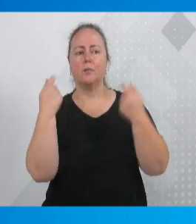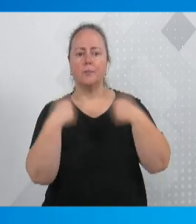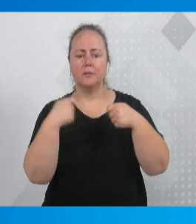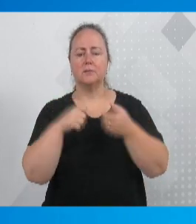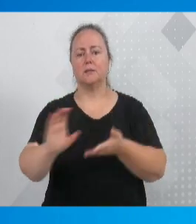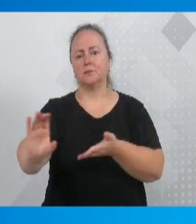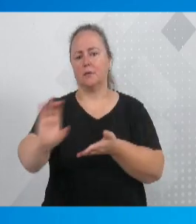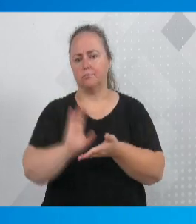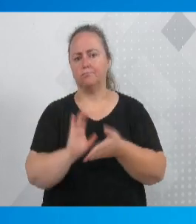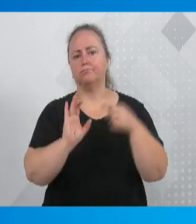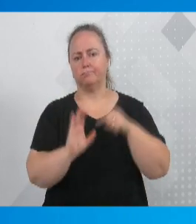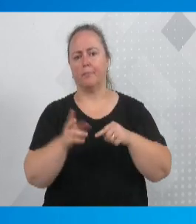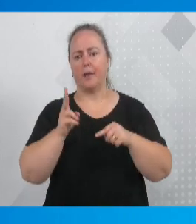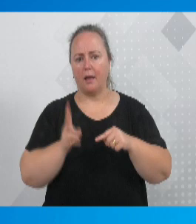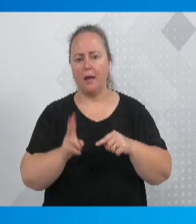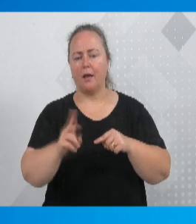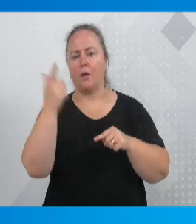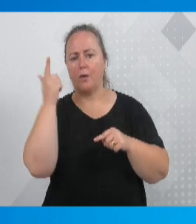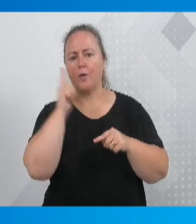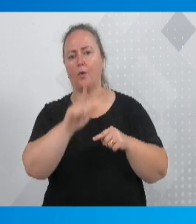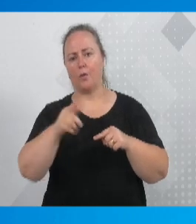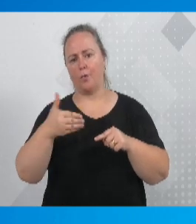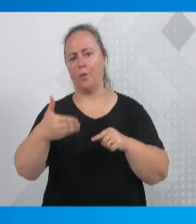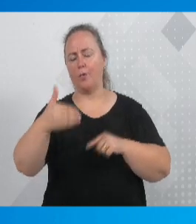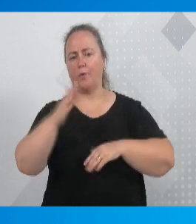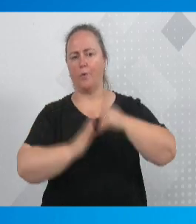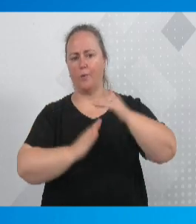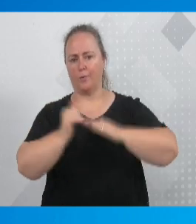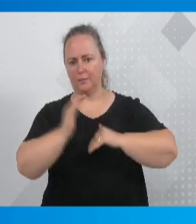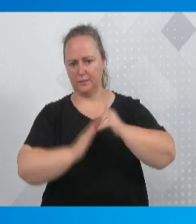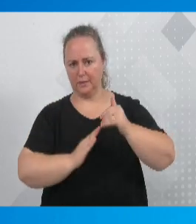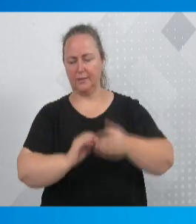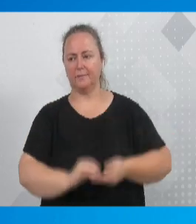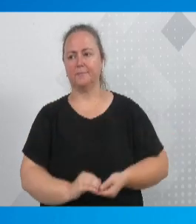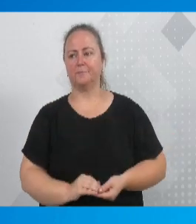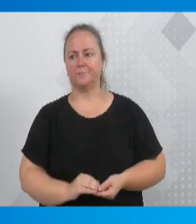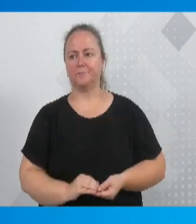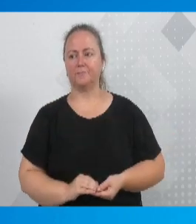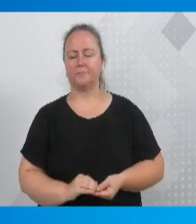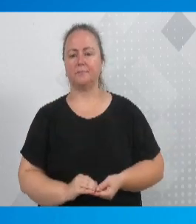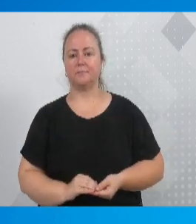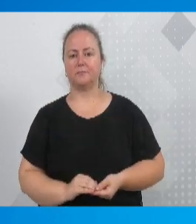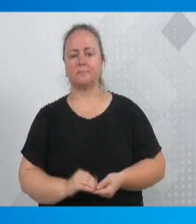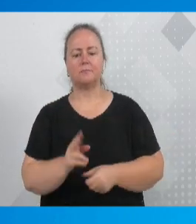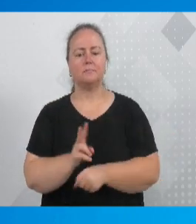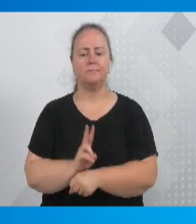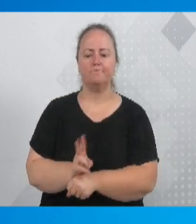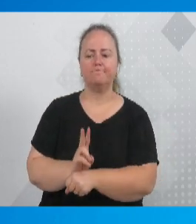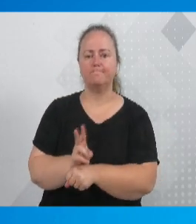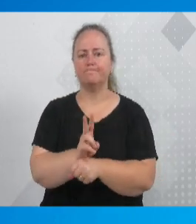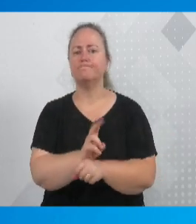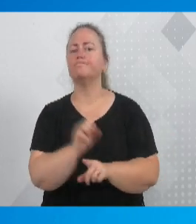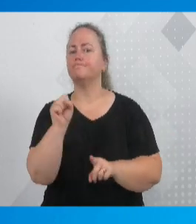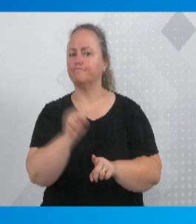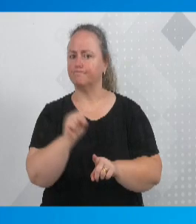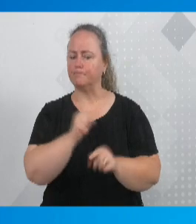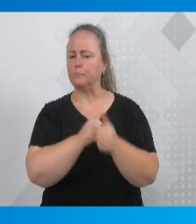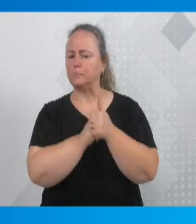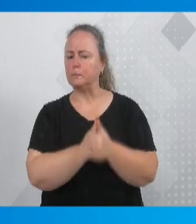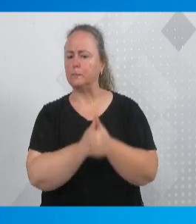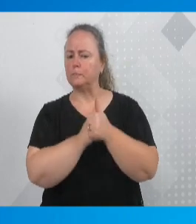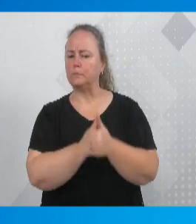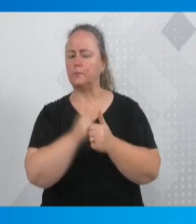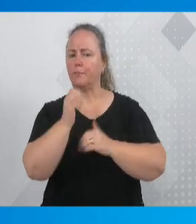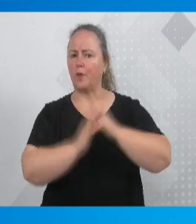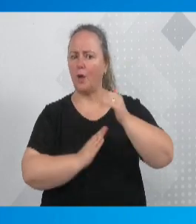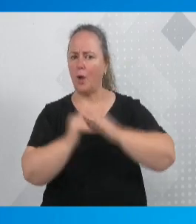a essa obra que já iniciou um tempo atrás então estamos fiscalizando sim estamos acompanhando que realmente saia obras de